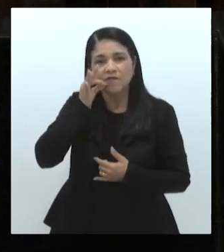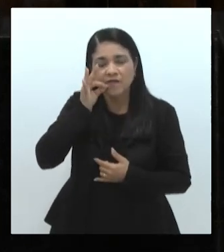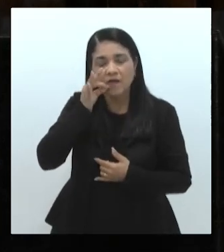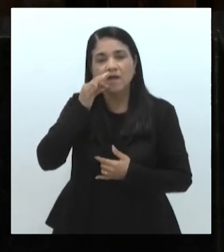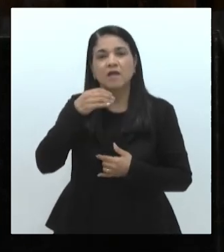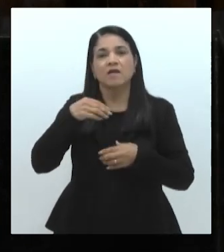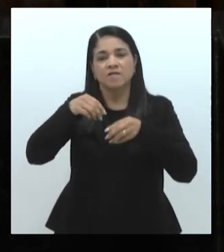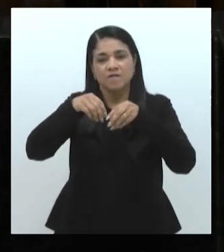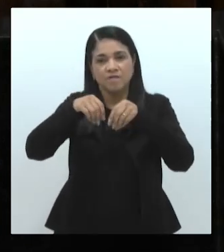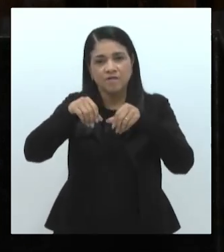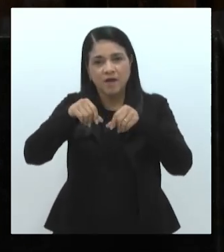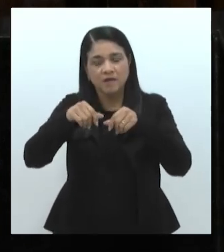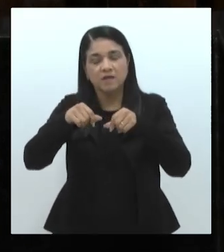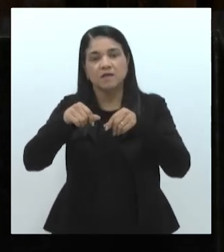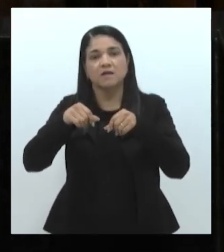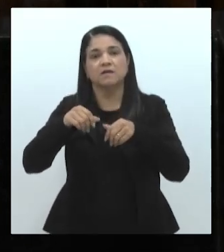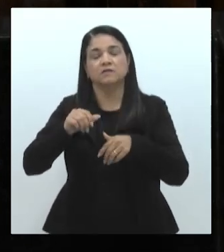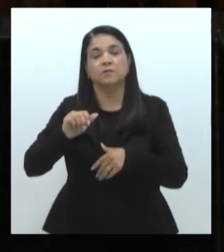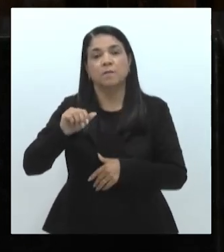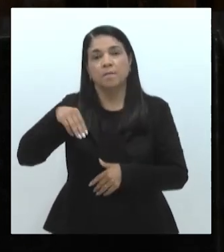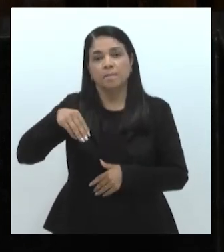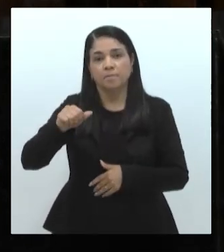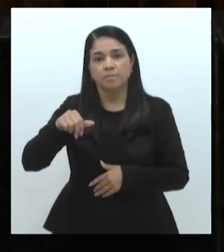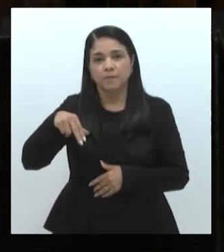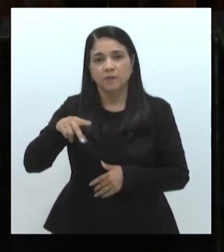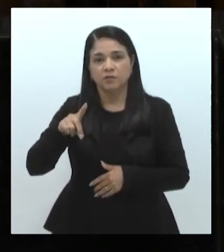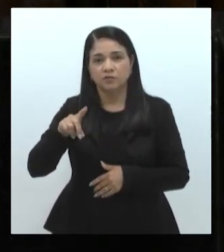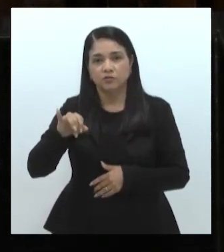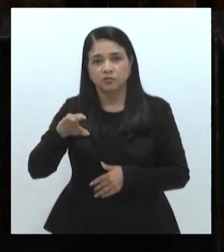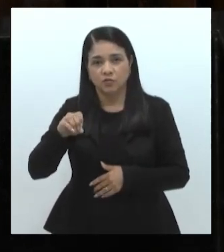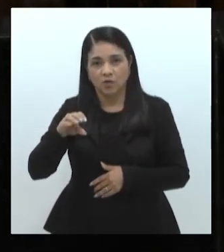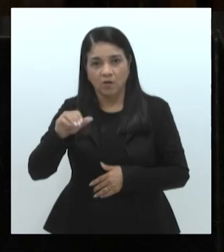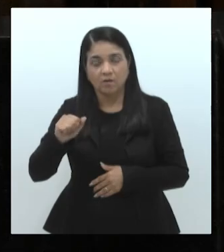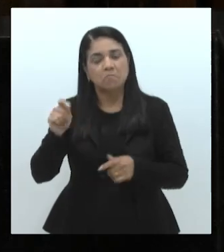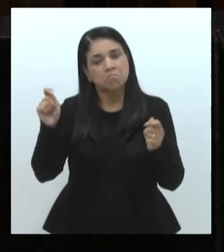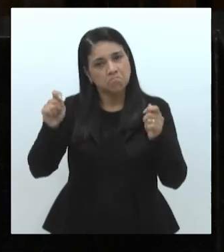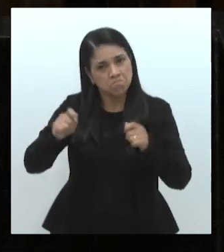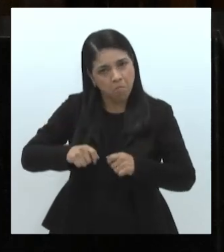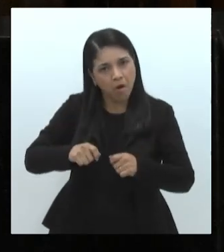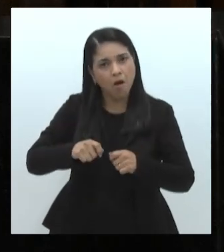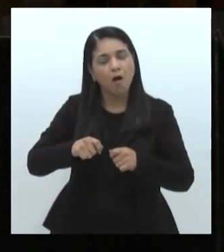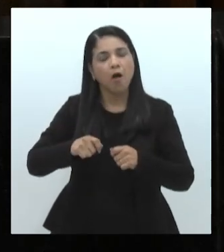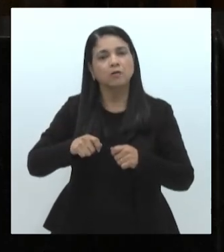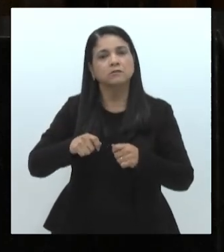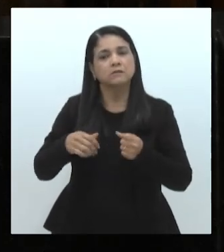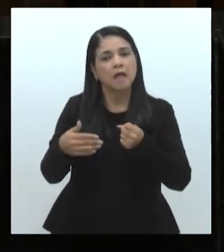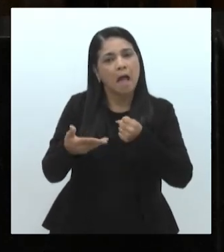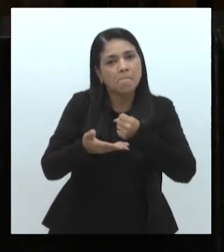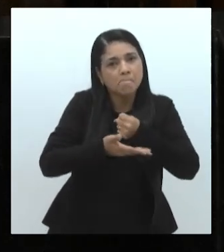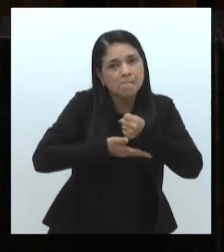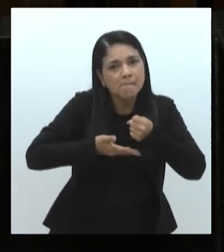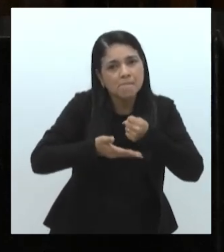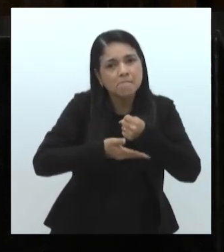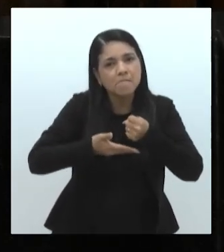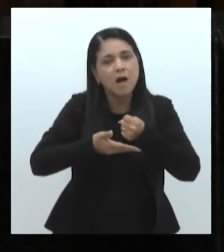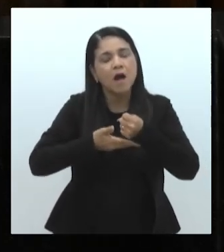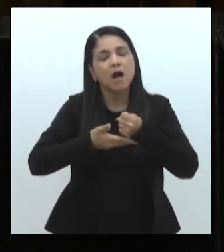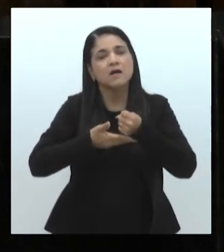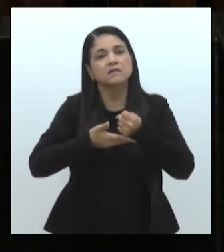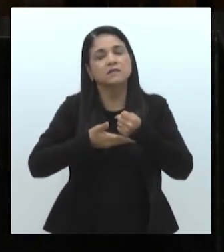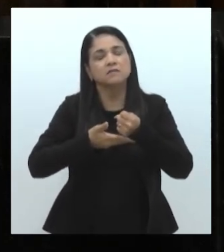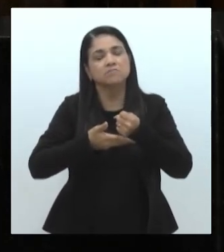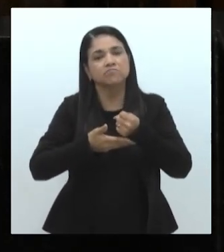de mandioca, e esses produtos podem ser, né, a base, digamos assim, da